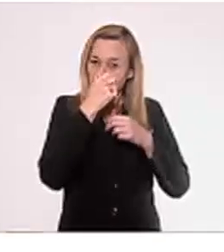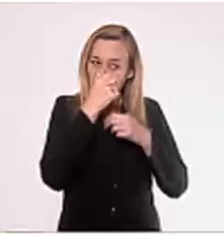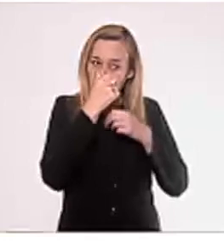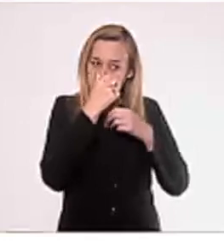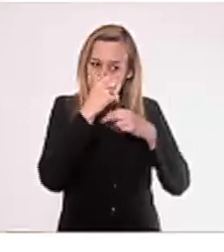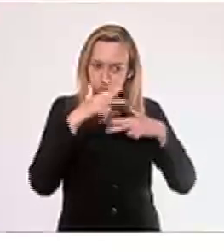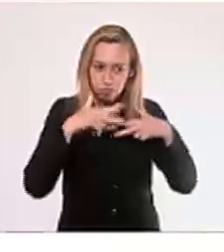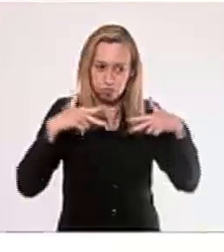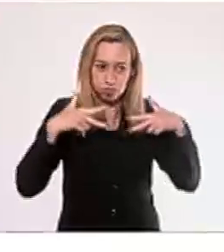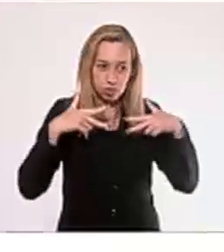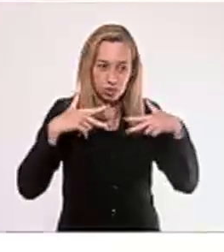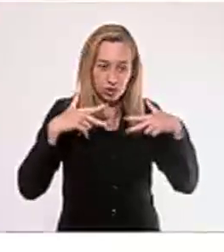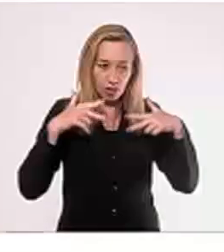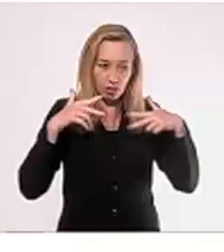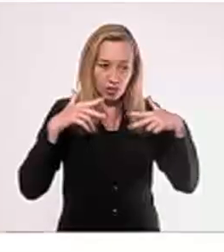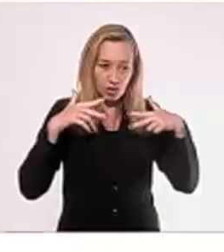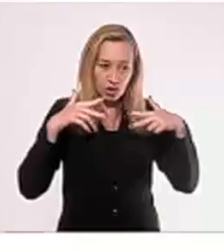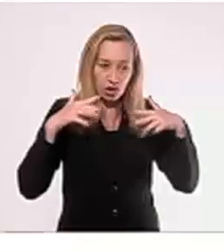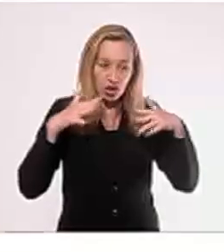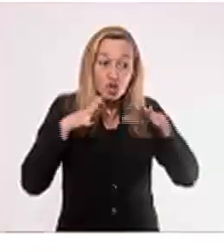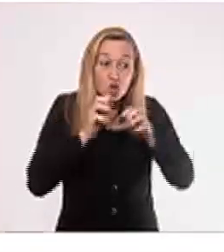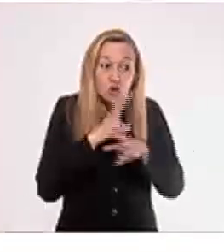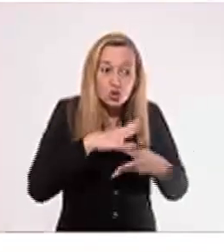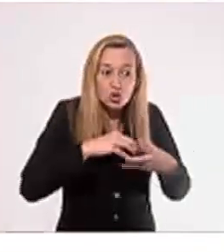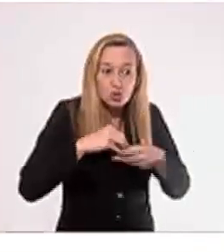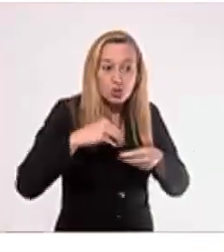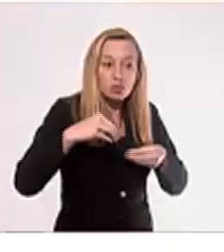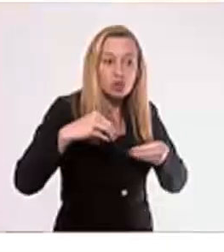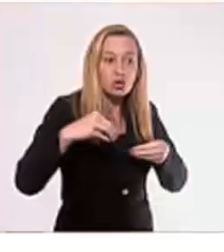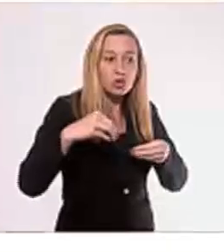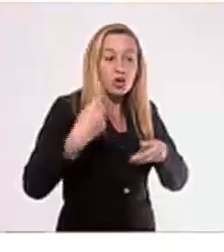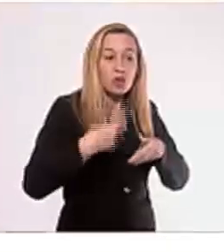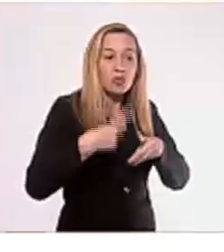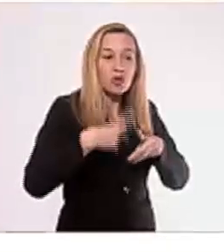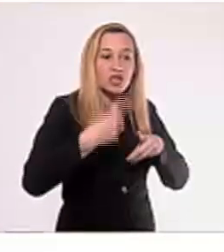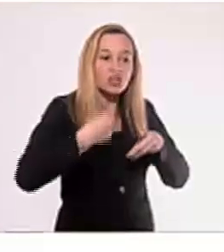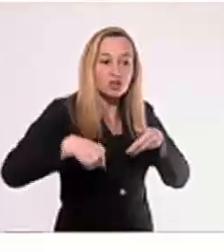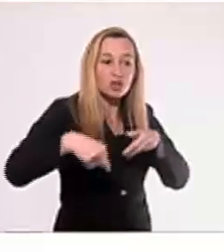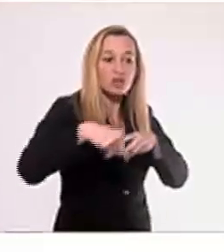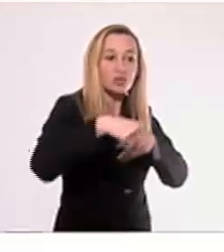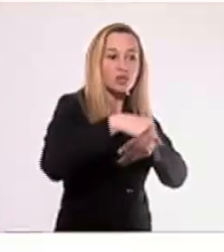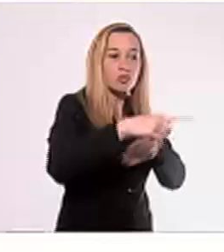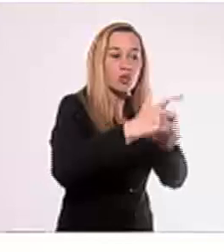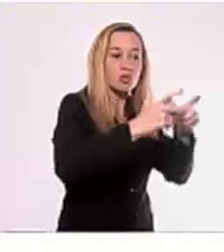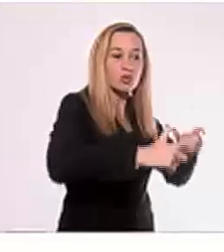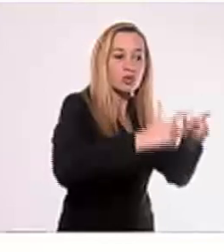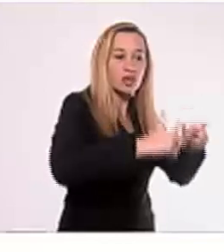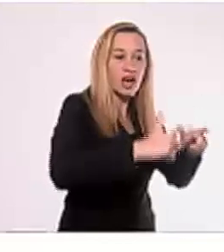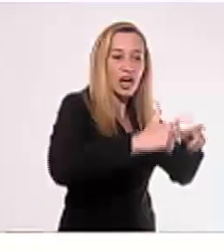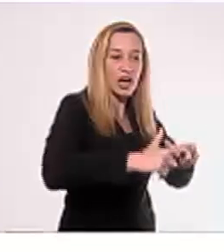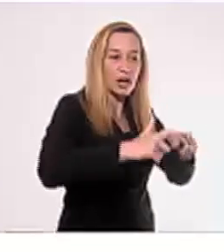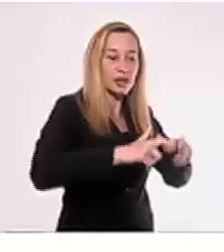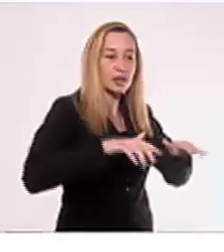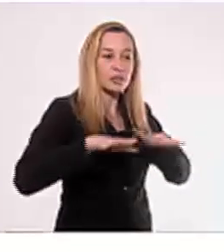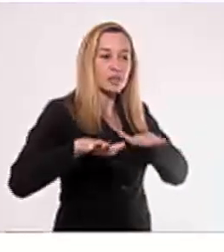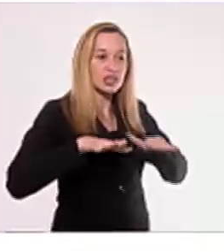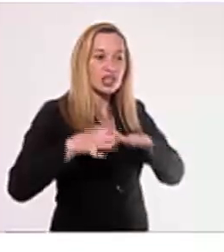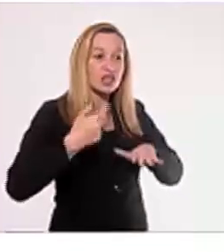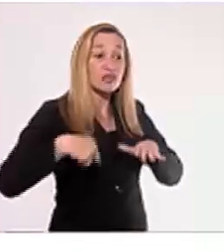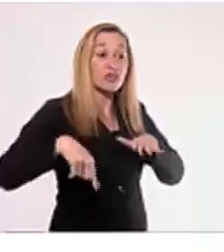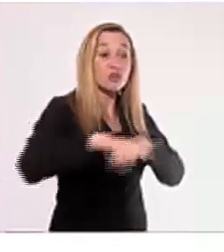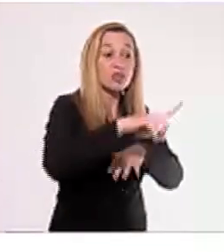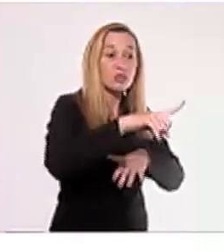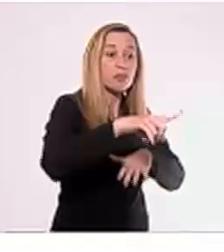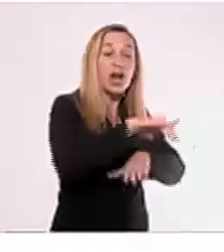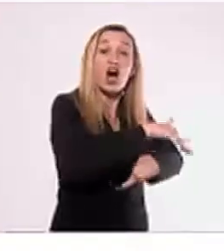esvaziadas, porque estamos indo para um ato muito maior. Vamos ocupar as